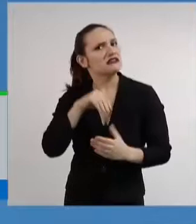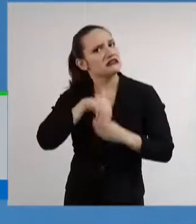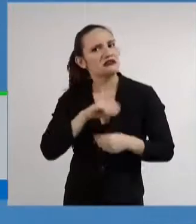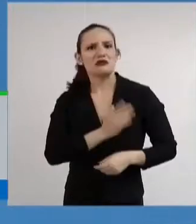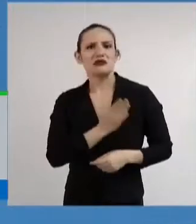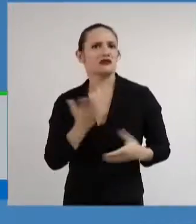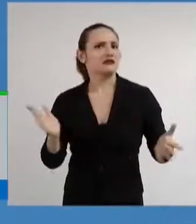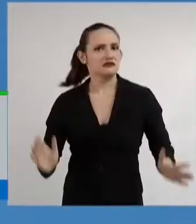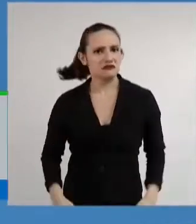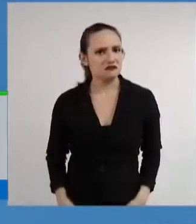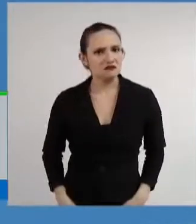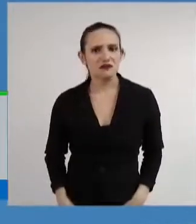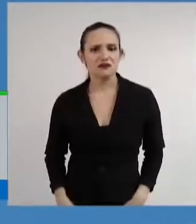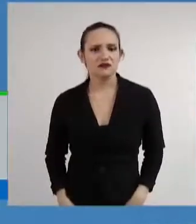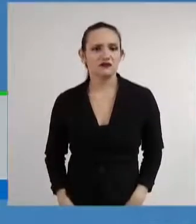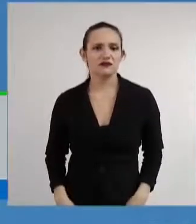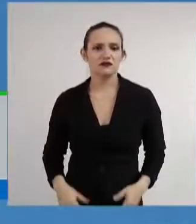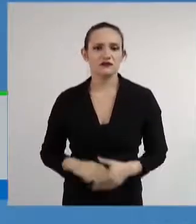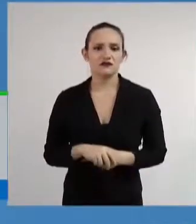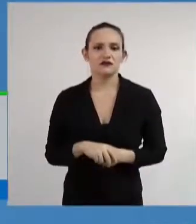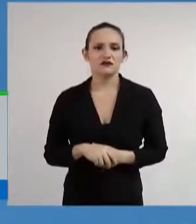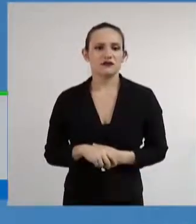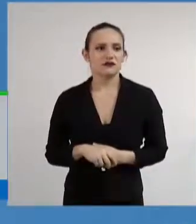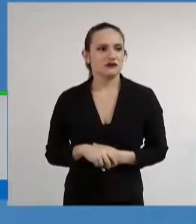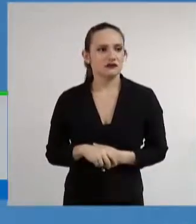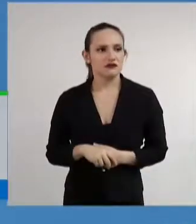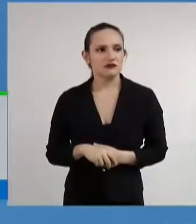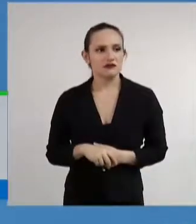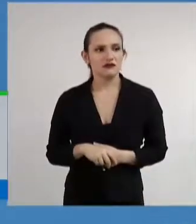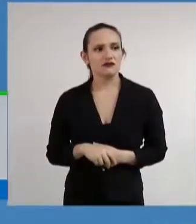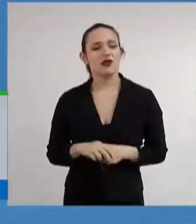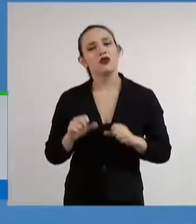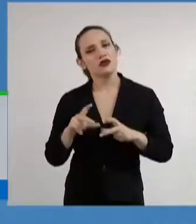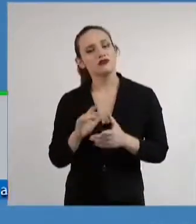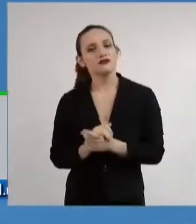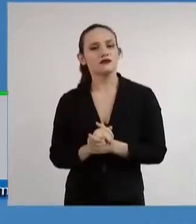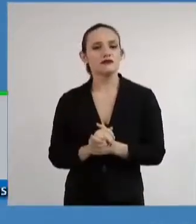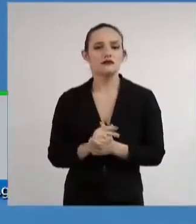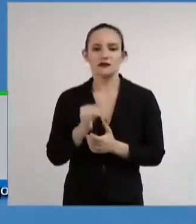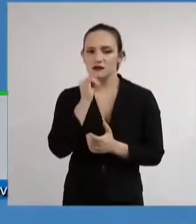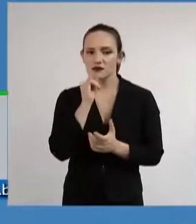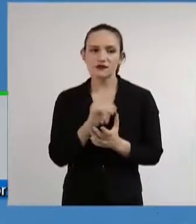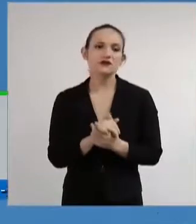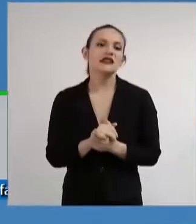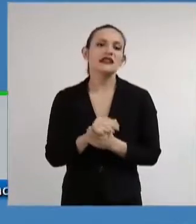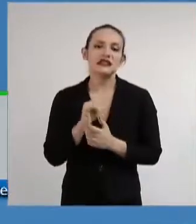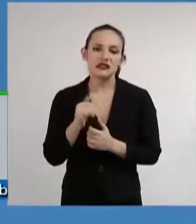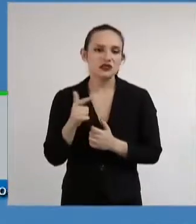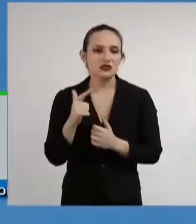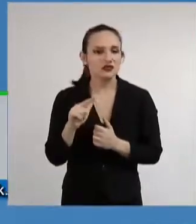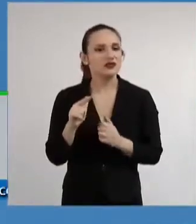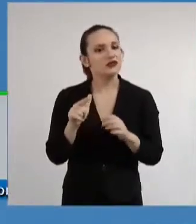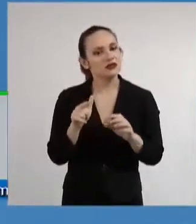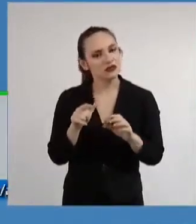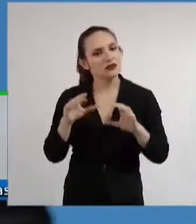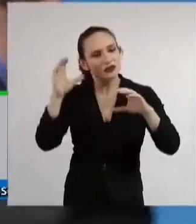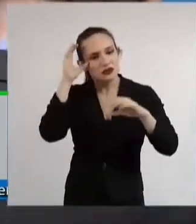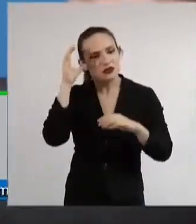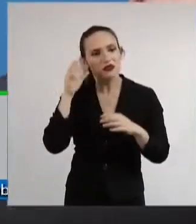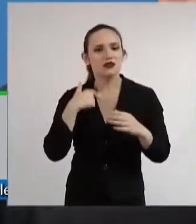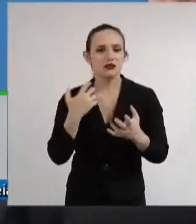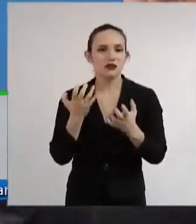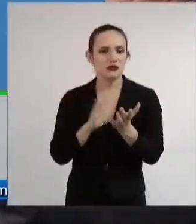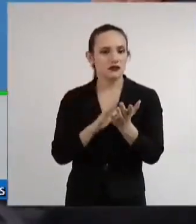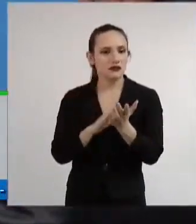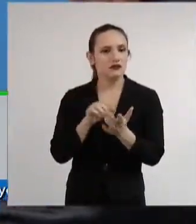pessoas. Ninguém cede, deputado Rinaldo. Ninguém cede. E quando ninguém cede, vai para a barbárie, não tem outra saída. Parabéns pela fala de